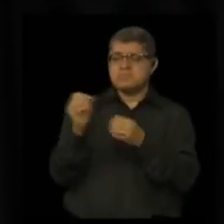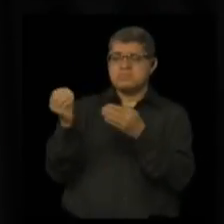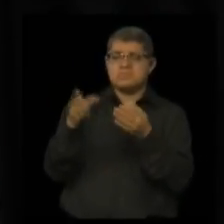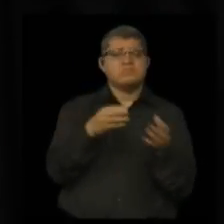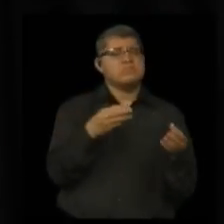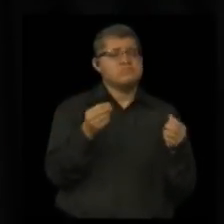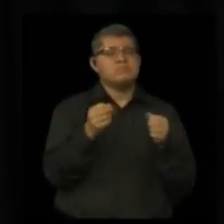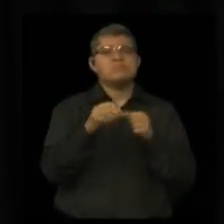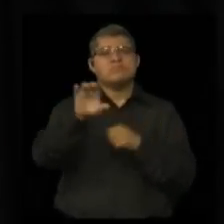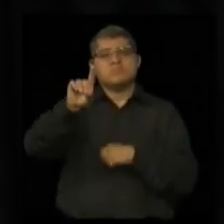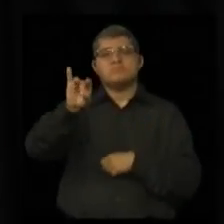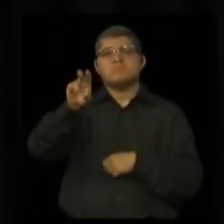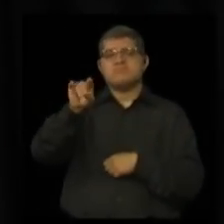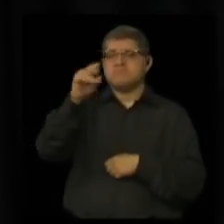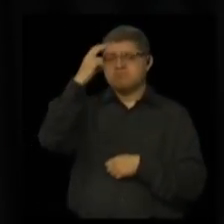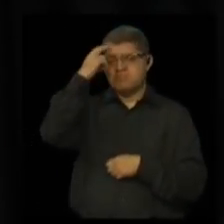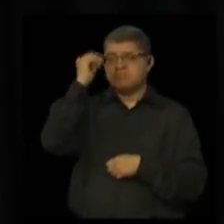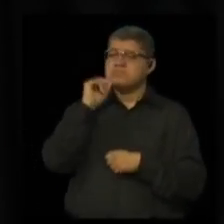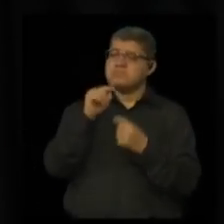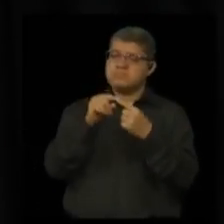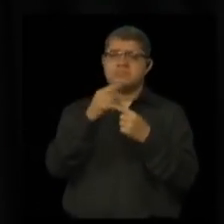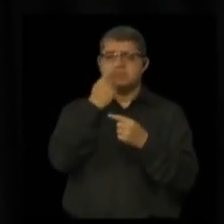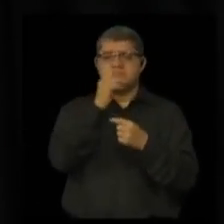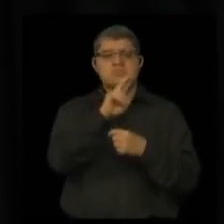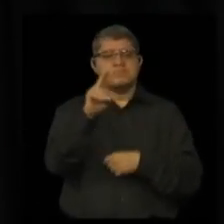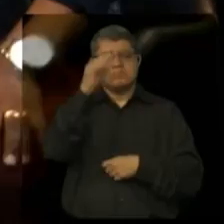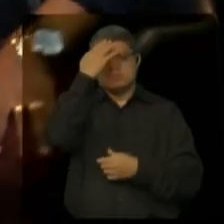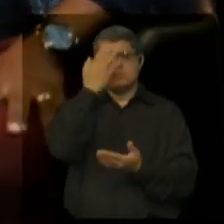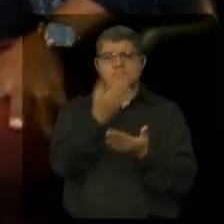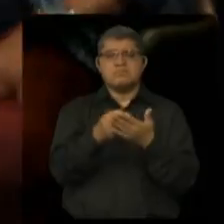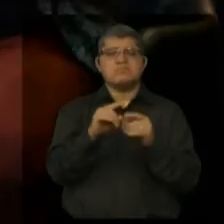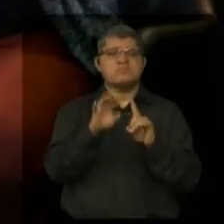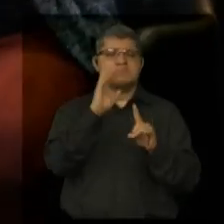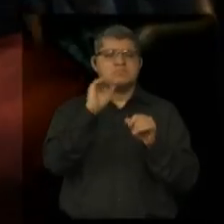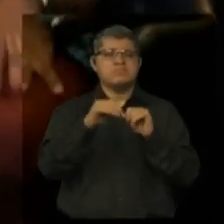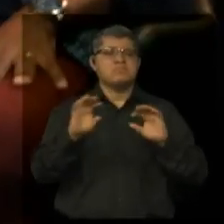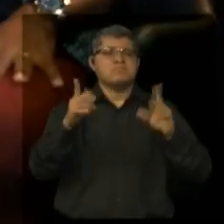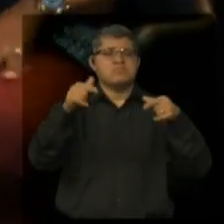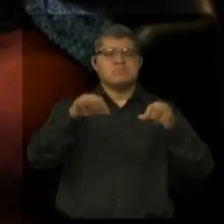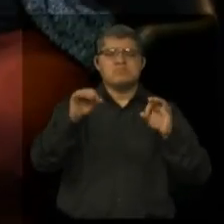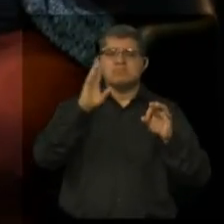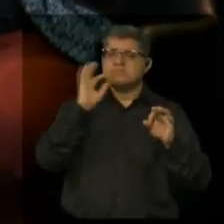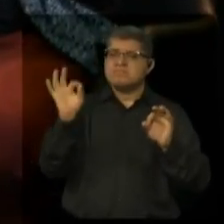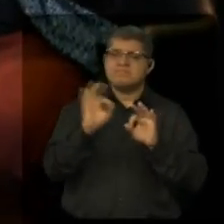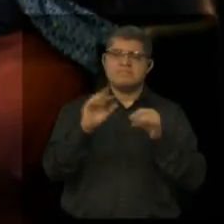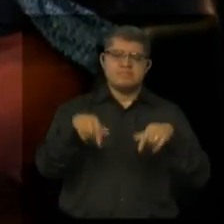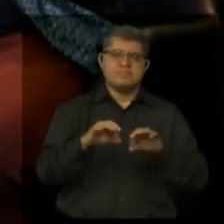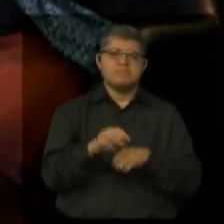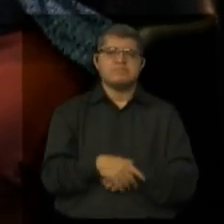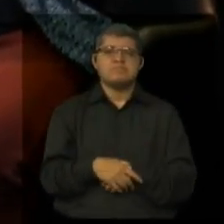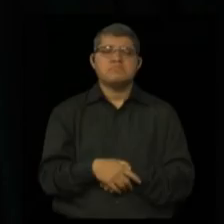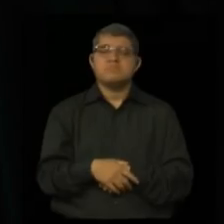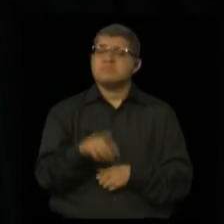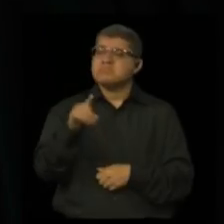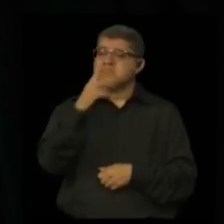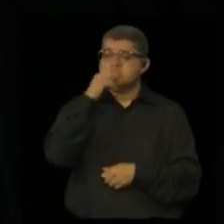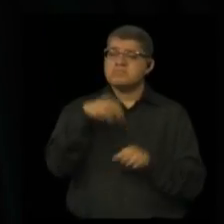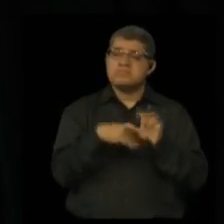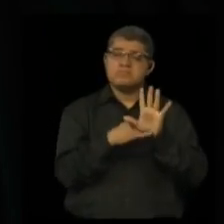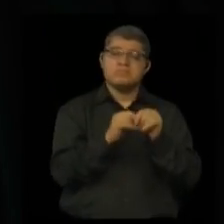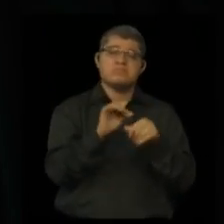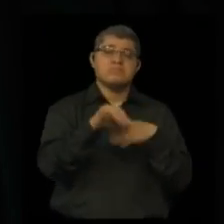trazer, De Vieira é genial. Eu indico com a maior certeza que vai dar um show aqui. Ele é fantástico. E você acha que